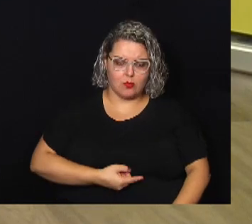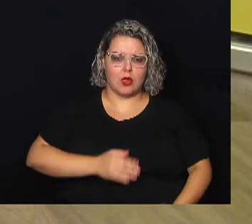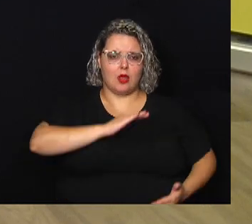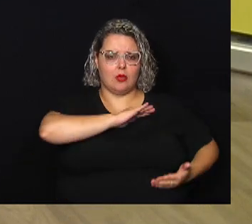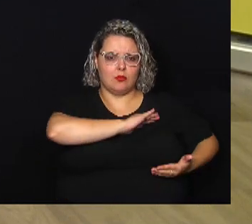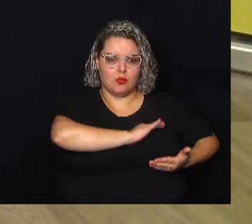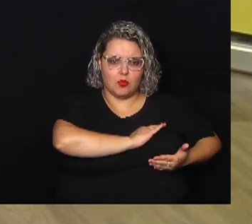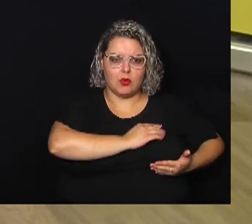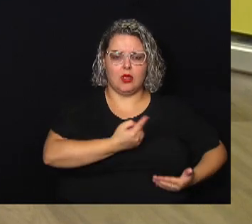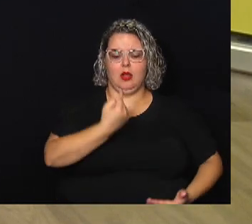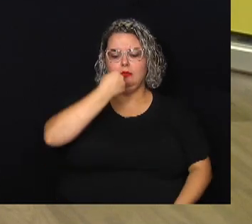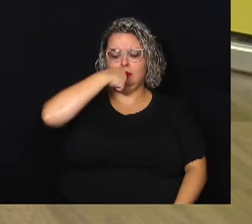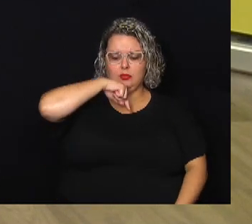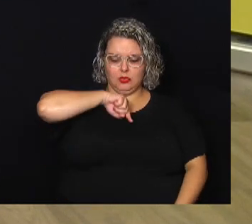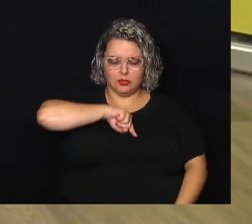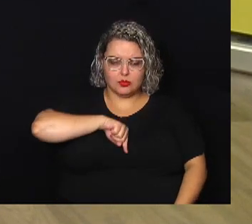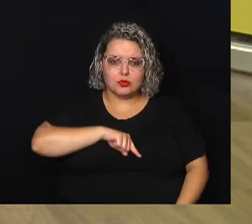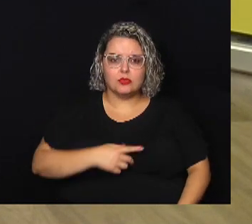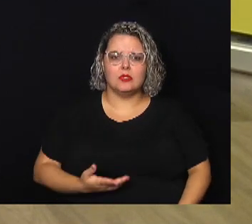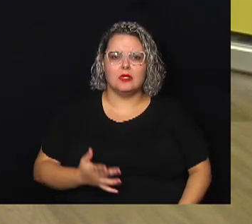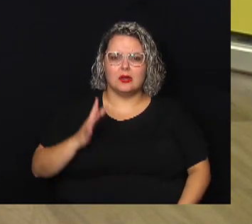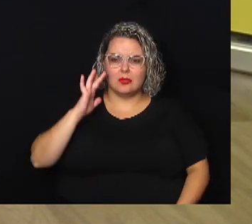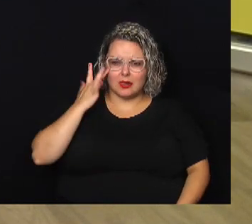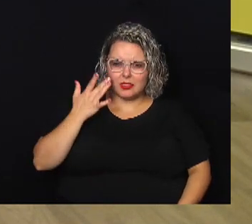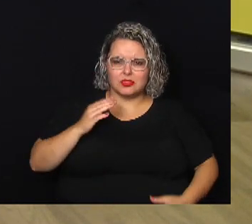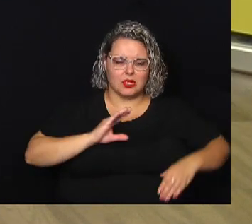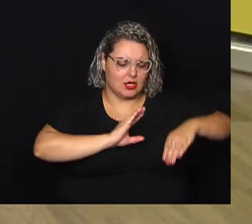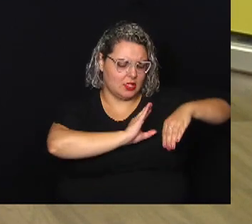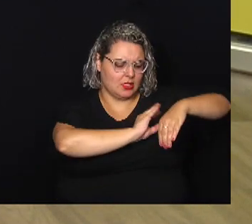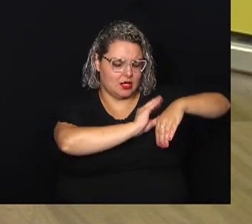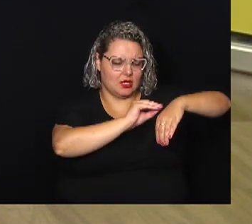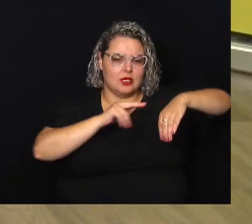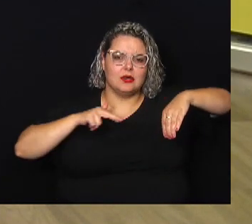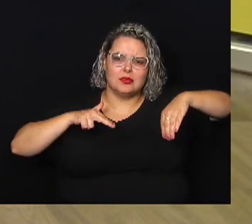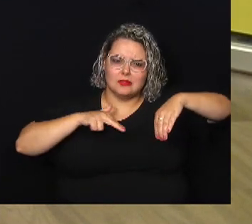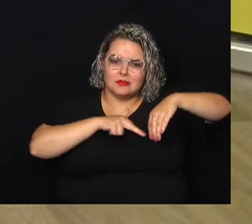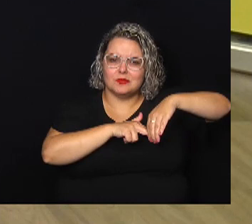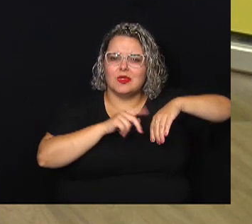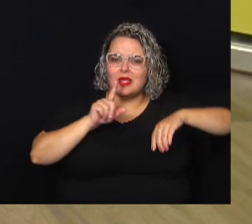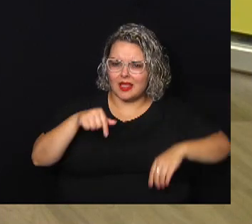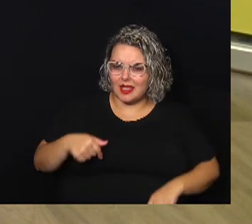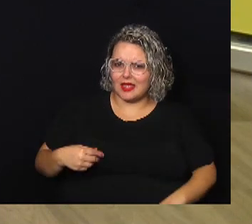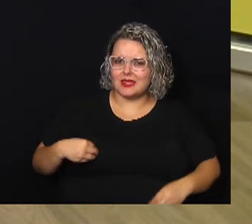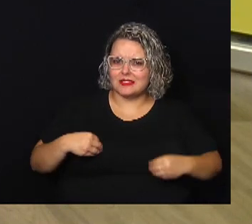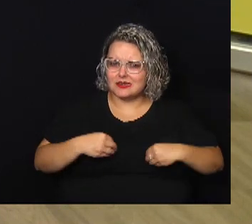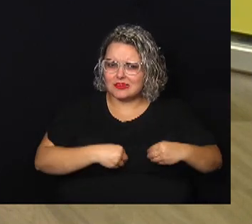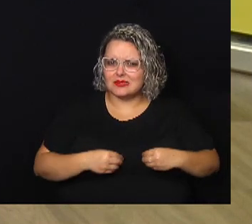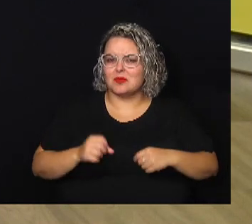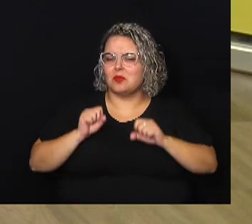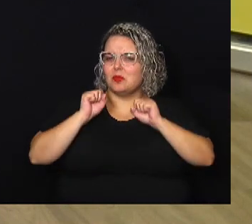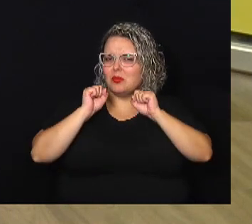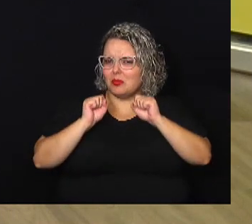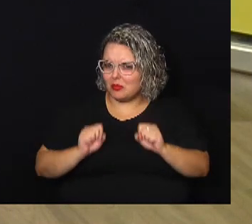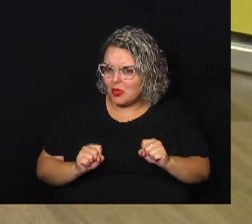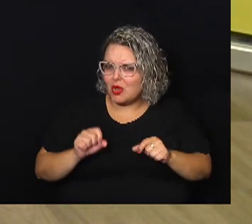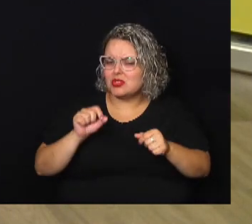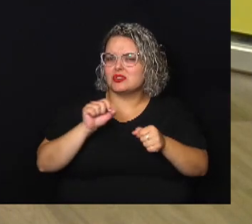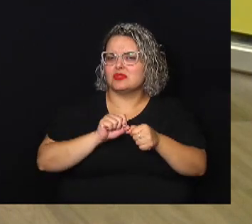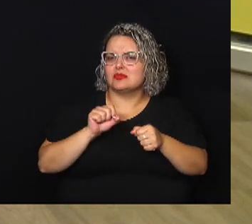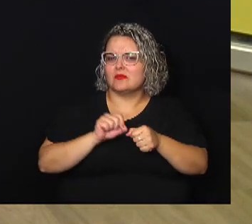a endoscopia, se não me engano até a tomografia. São exames que a pessoa pode